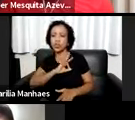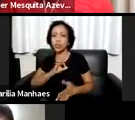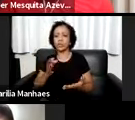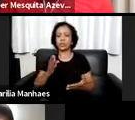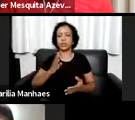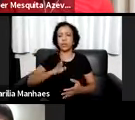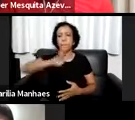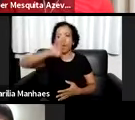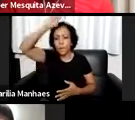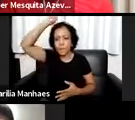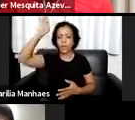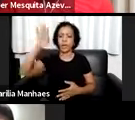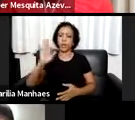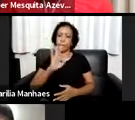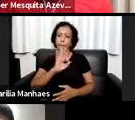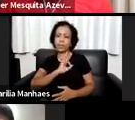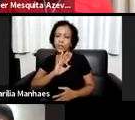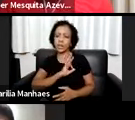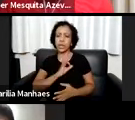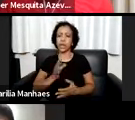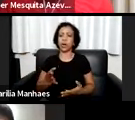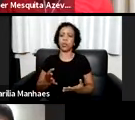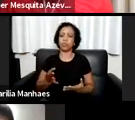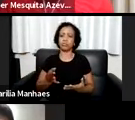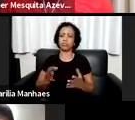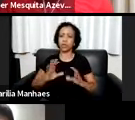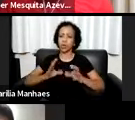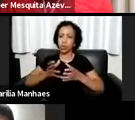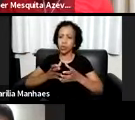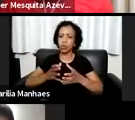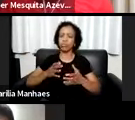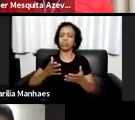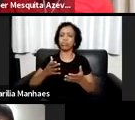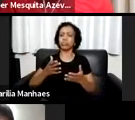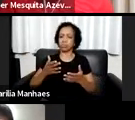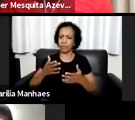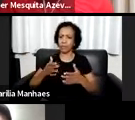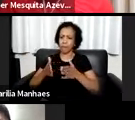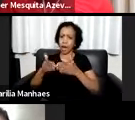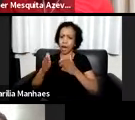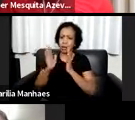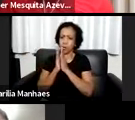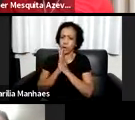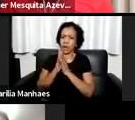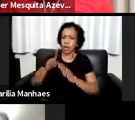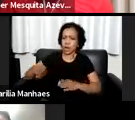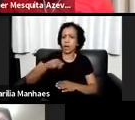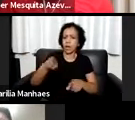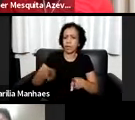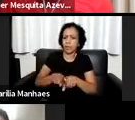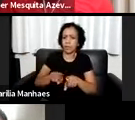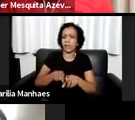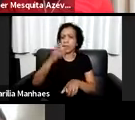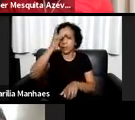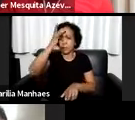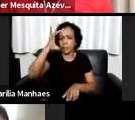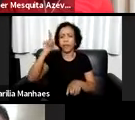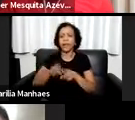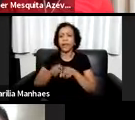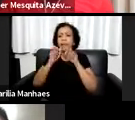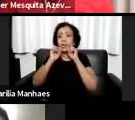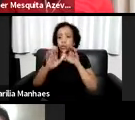guardas. Também a irmã Leila Alcântara, ela pede pela vida do pastor Luiz Manso,